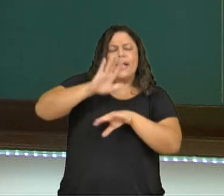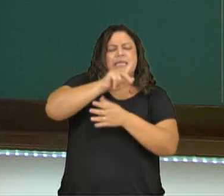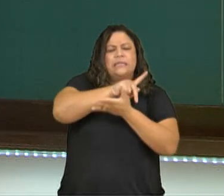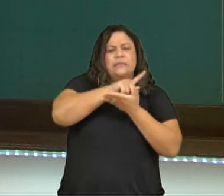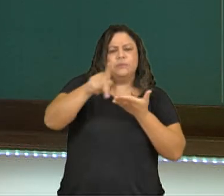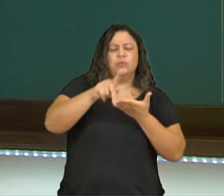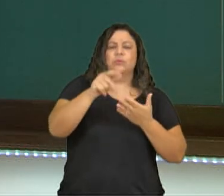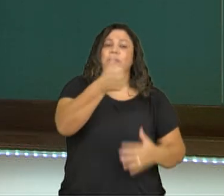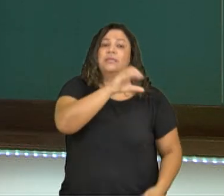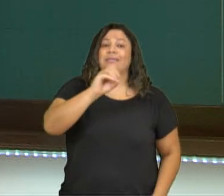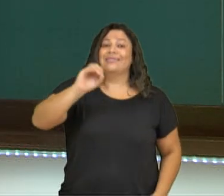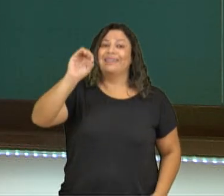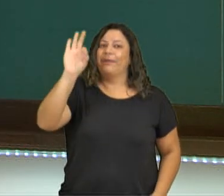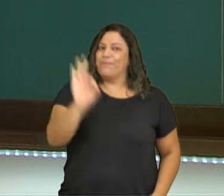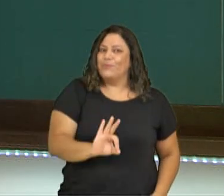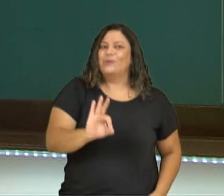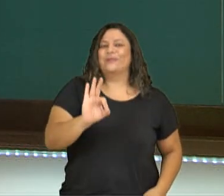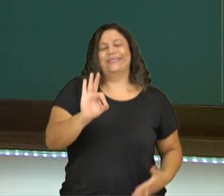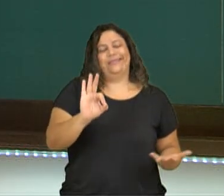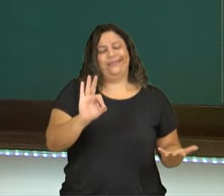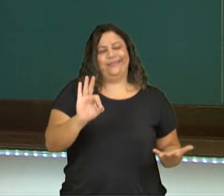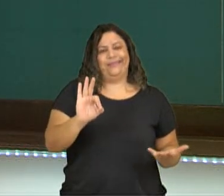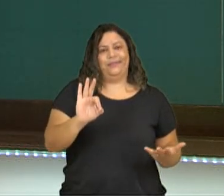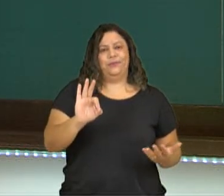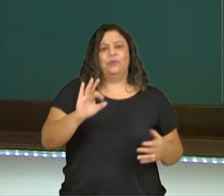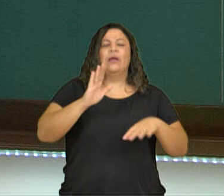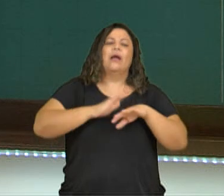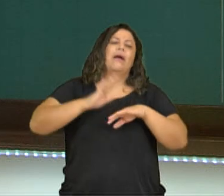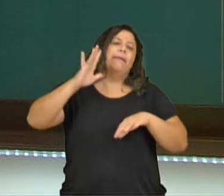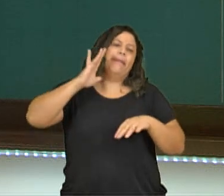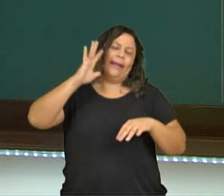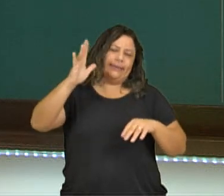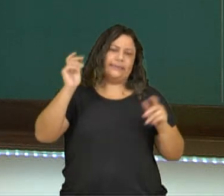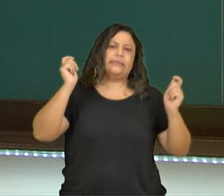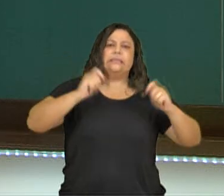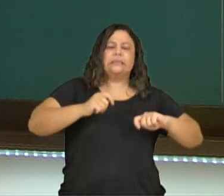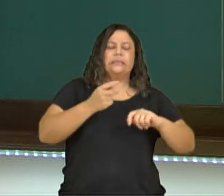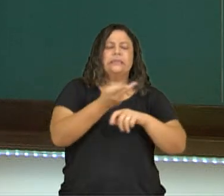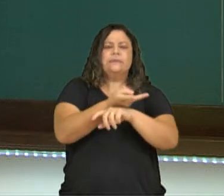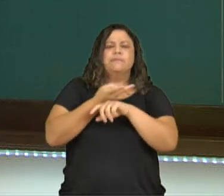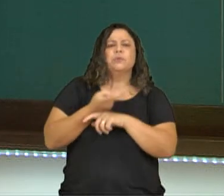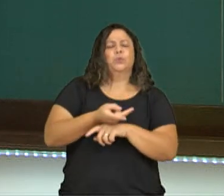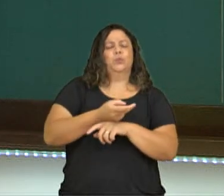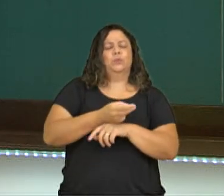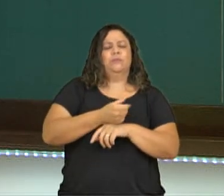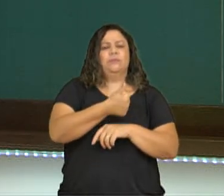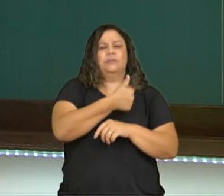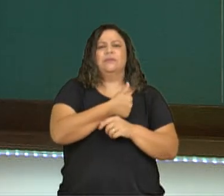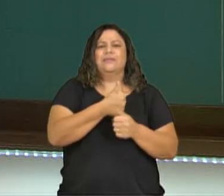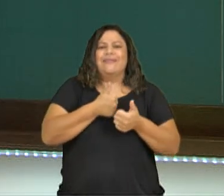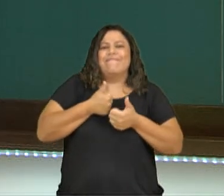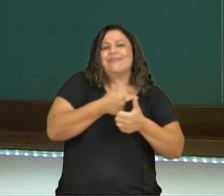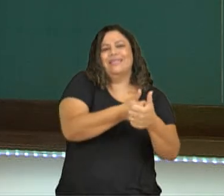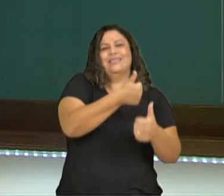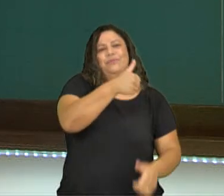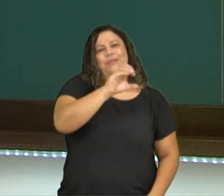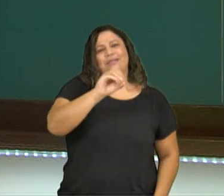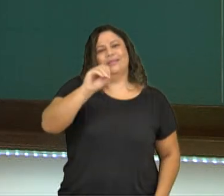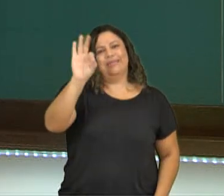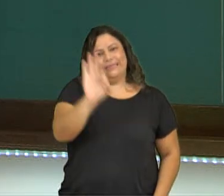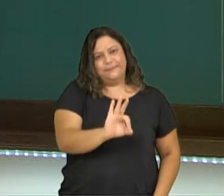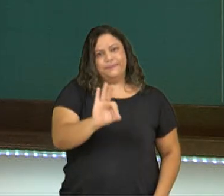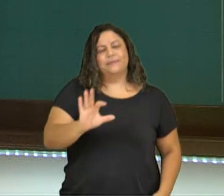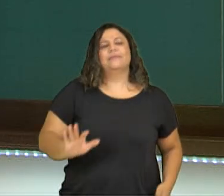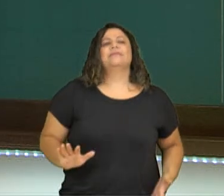O 100% é mais teórico, tá certo? Mas busca-se sempre alcançar o mais próximo de 100%.